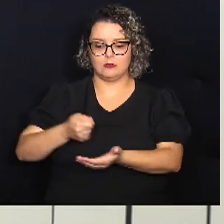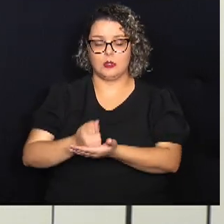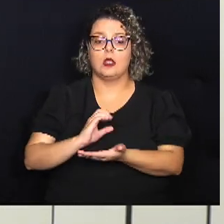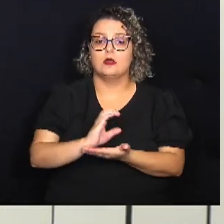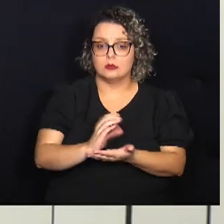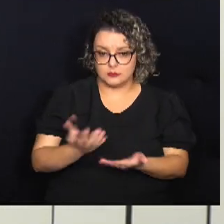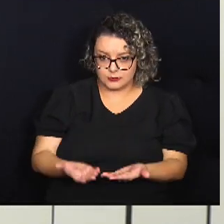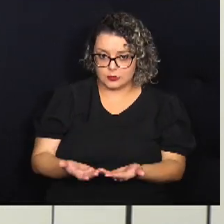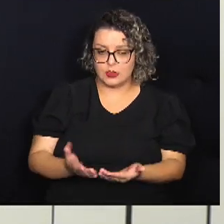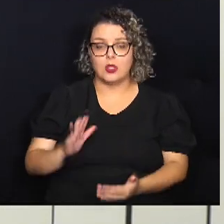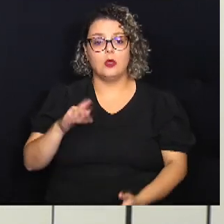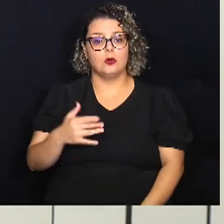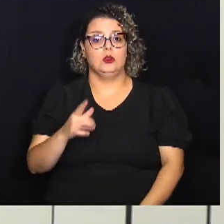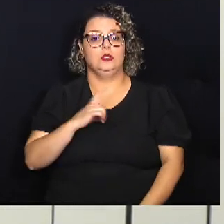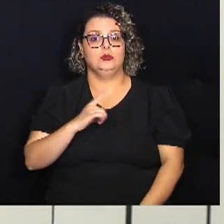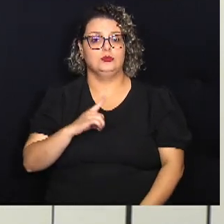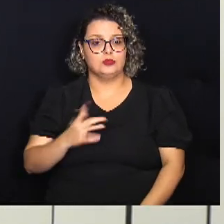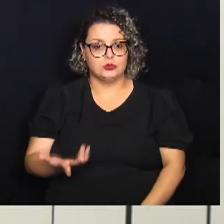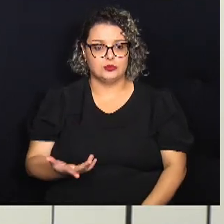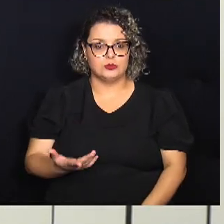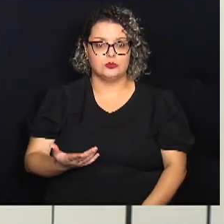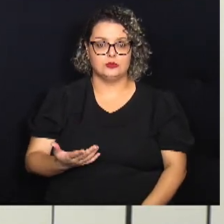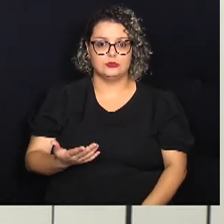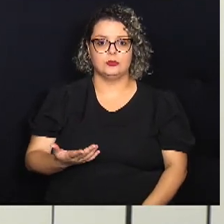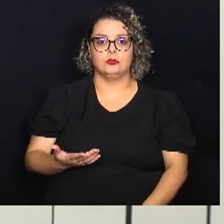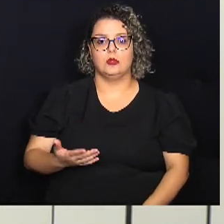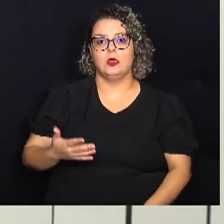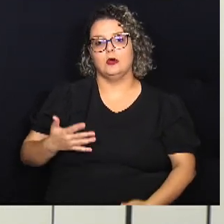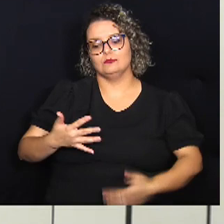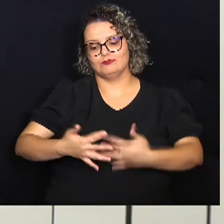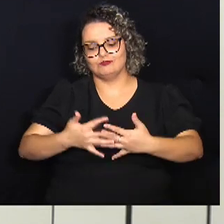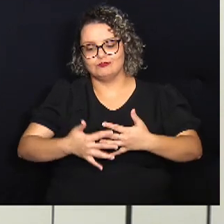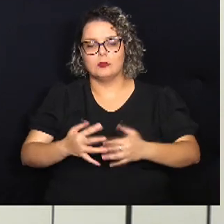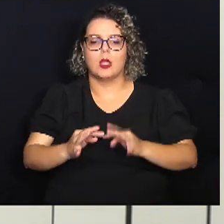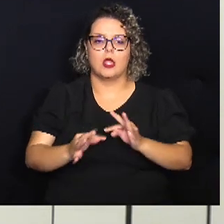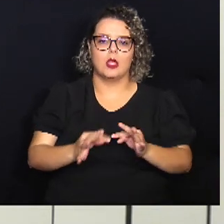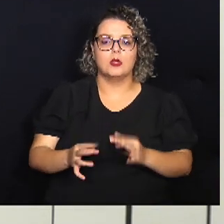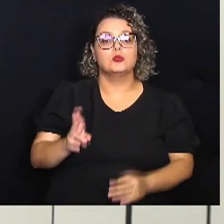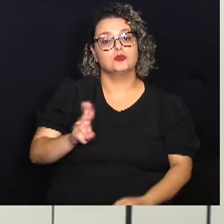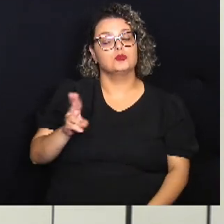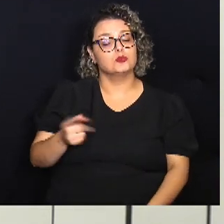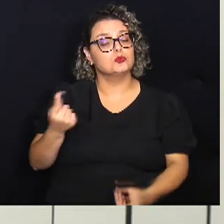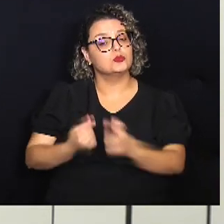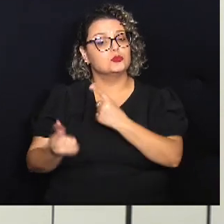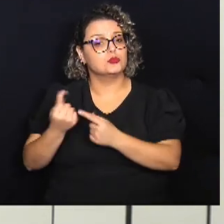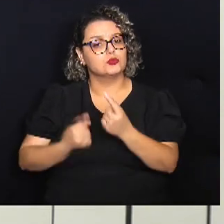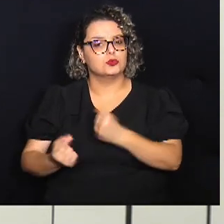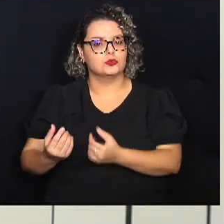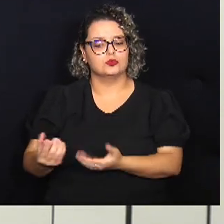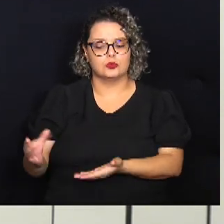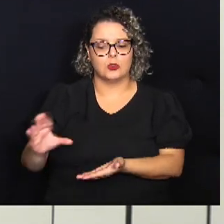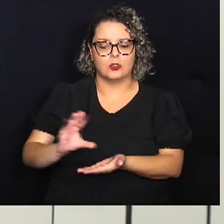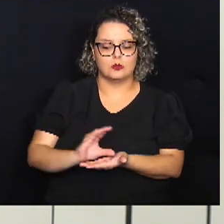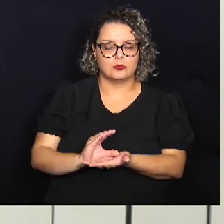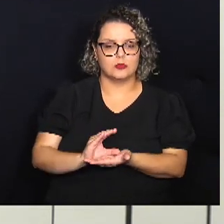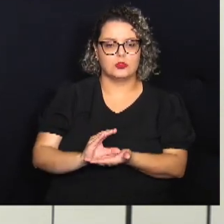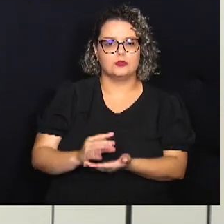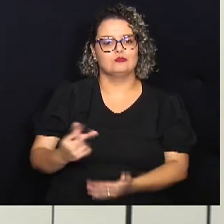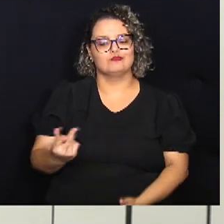emendas, quando houver aí o impedimento técnico da utilização dos valores que venha a ser